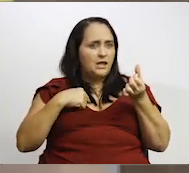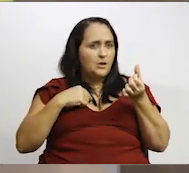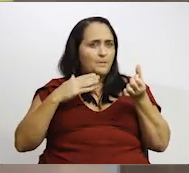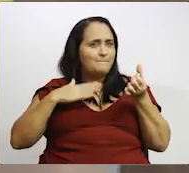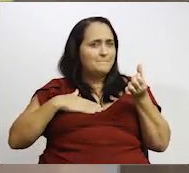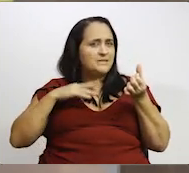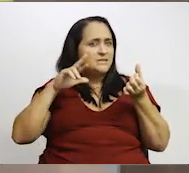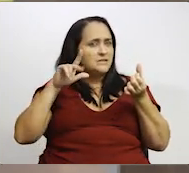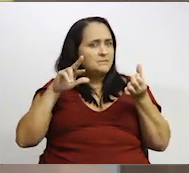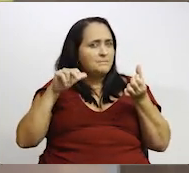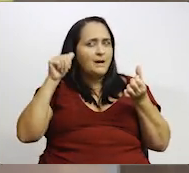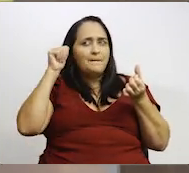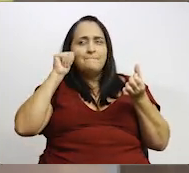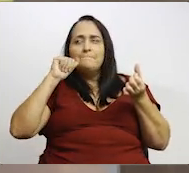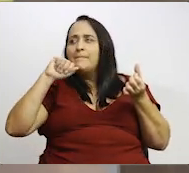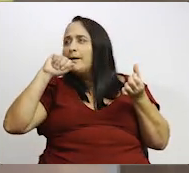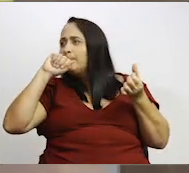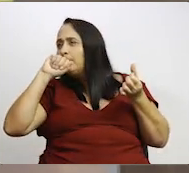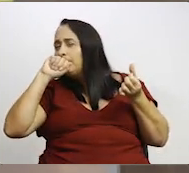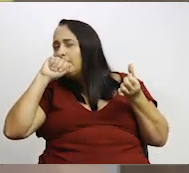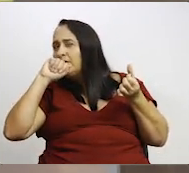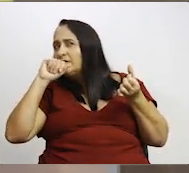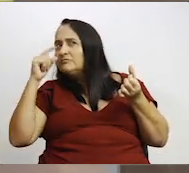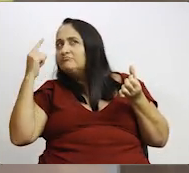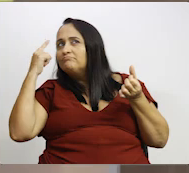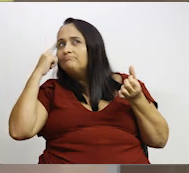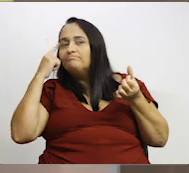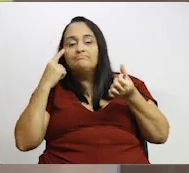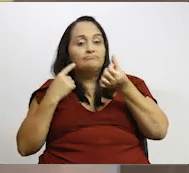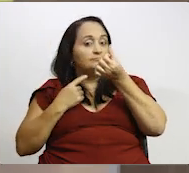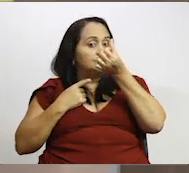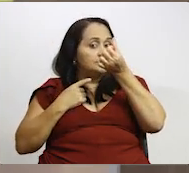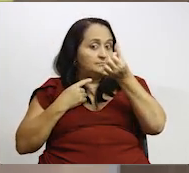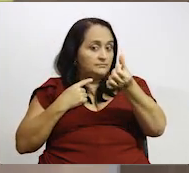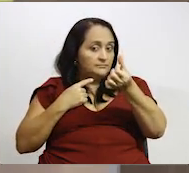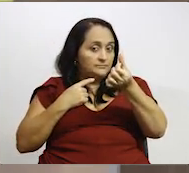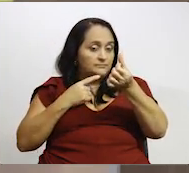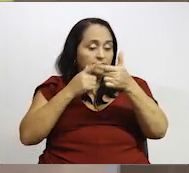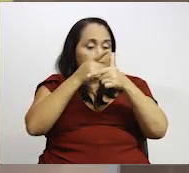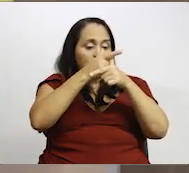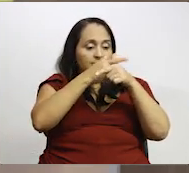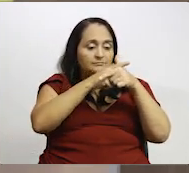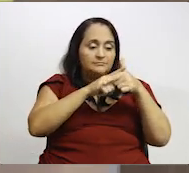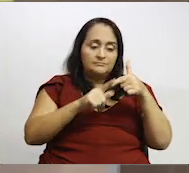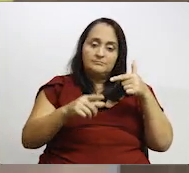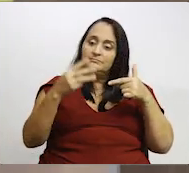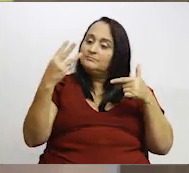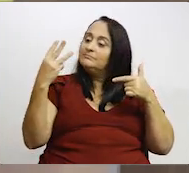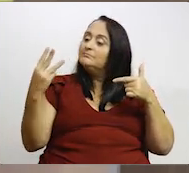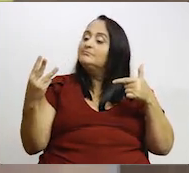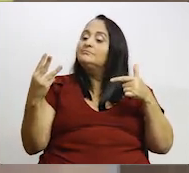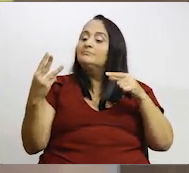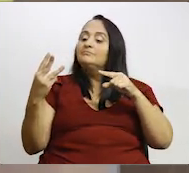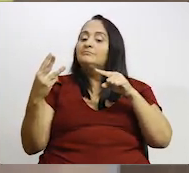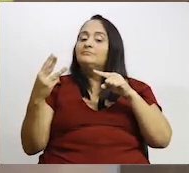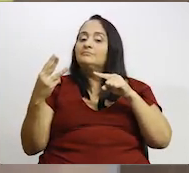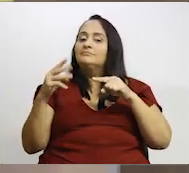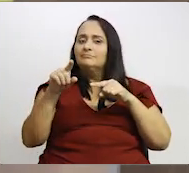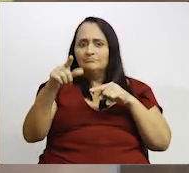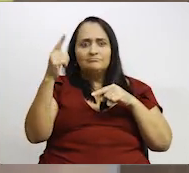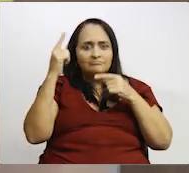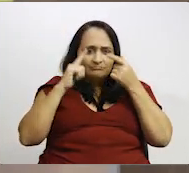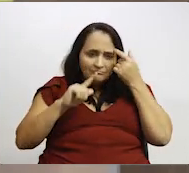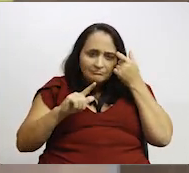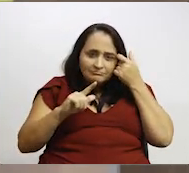ela e para minha irmã, então é claro que é 6 dividido para 3. E aí, quanto dá?